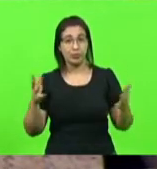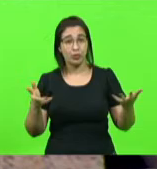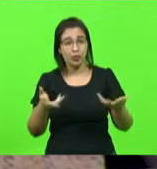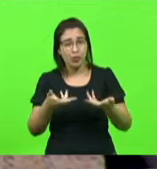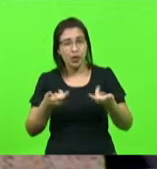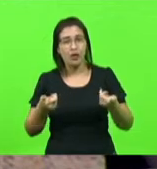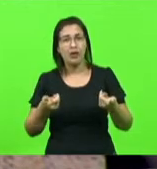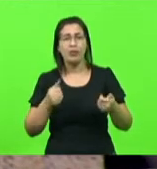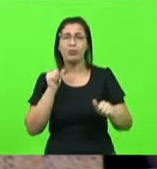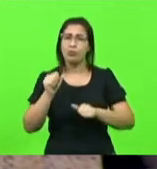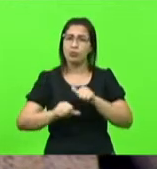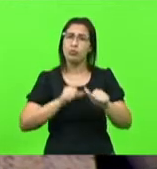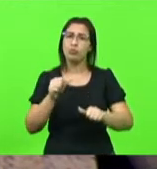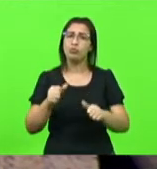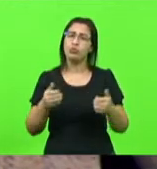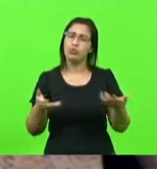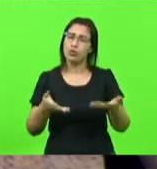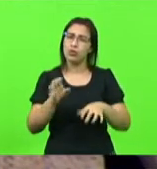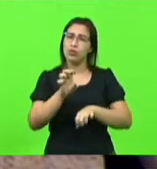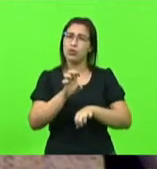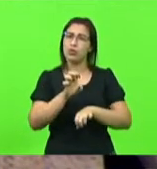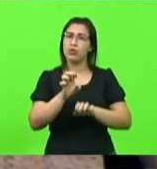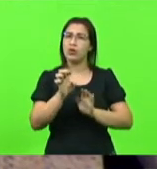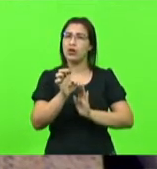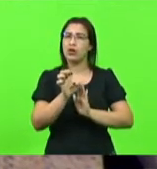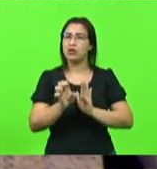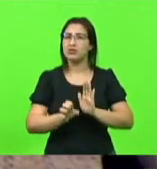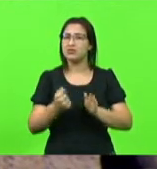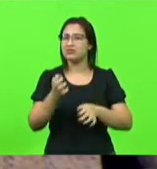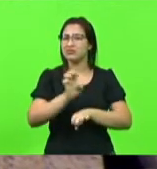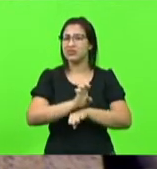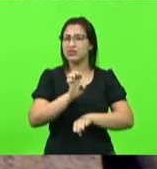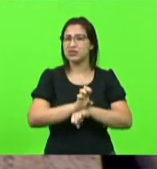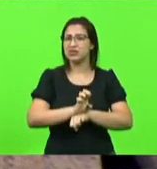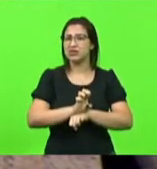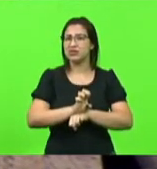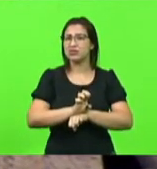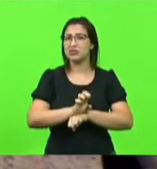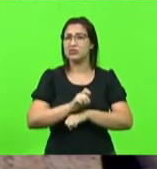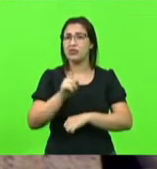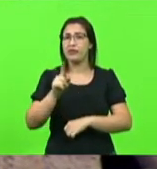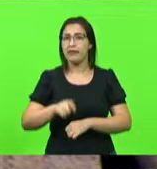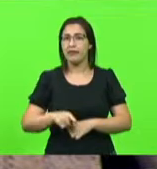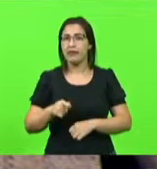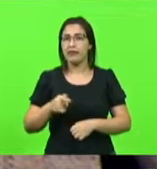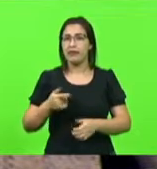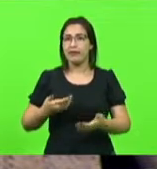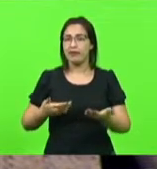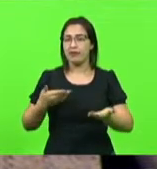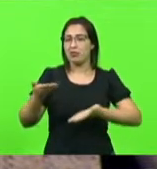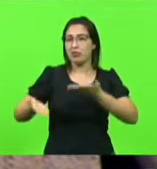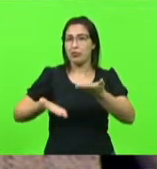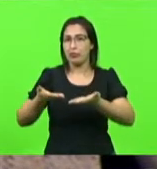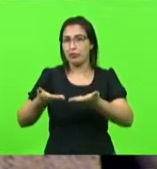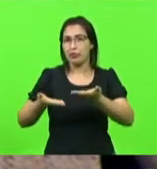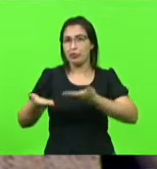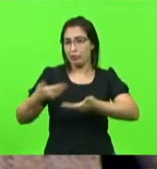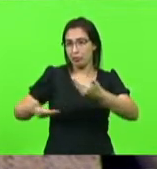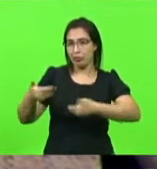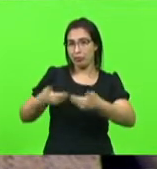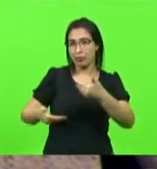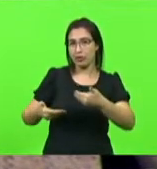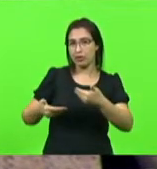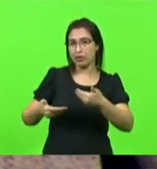nosso status atual de um Estado que se serve das pessoas para um Estado que serve as